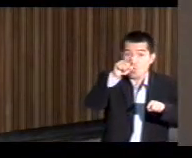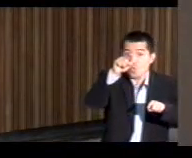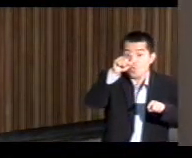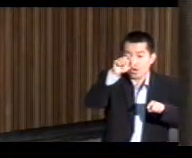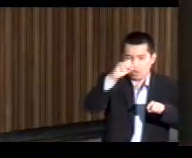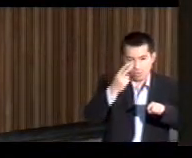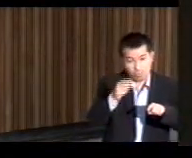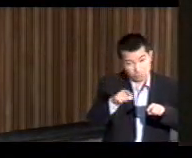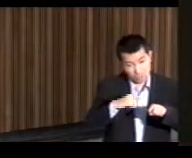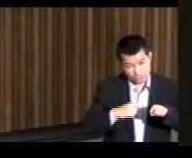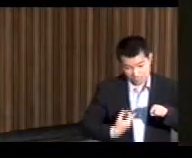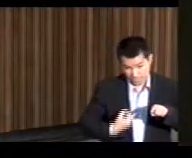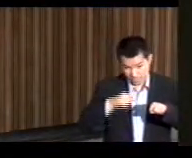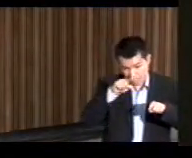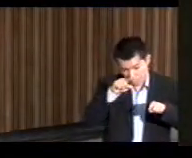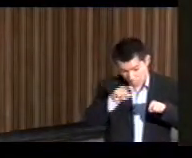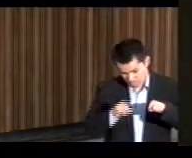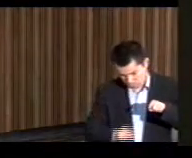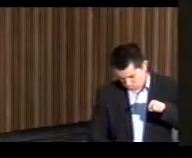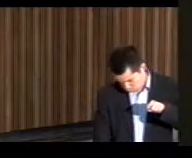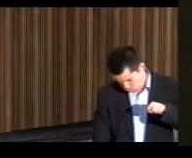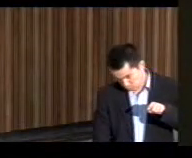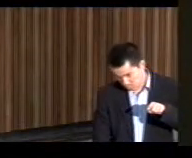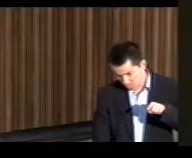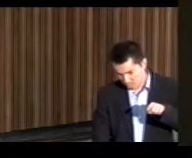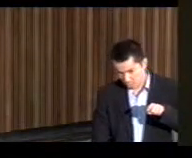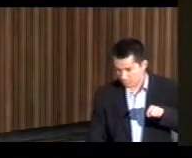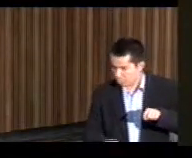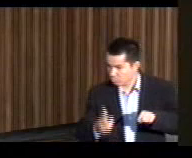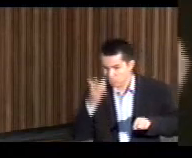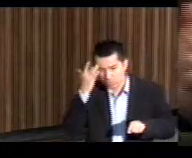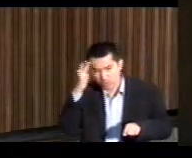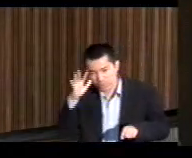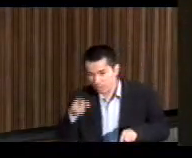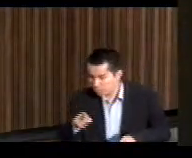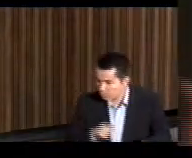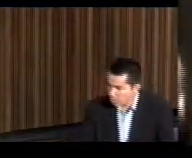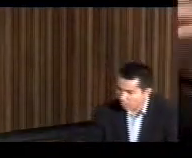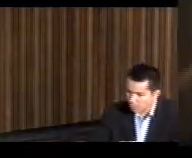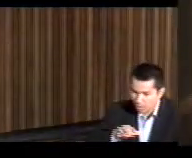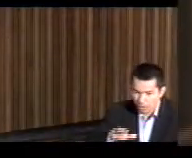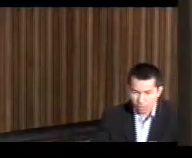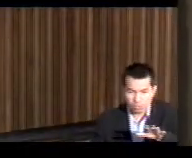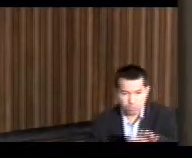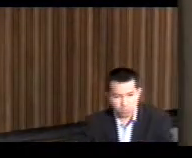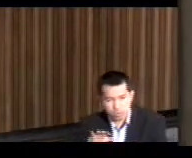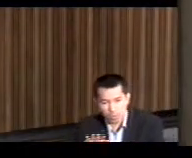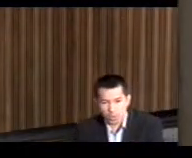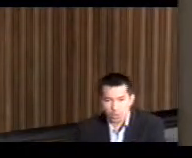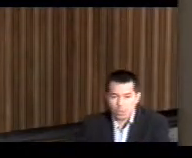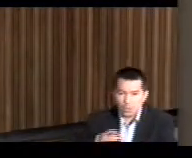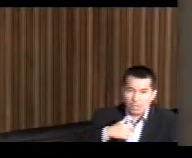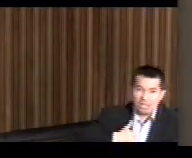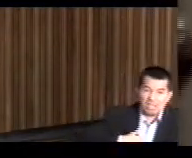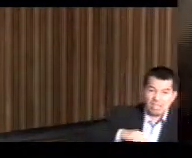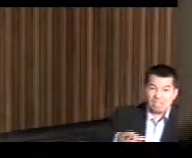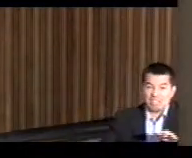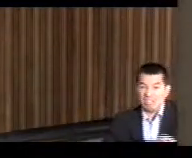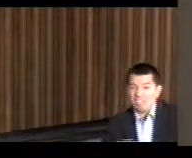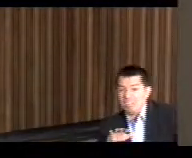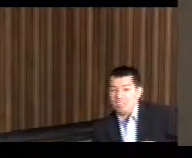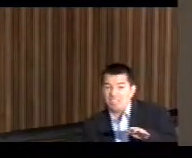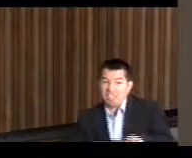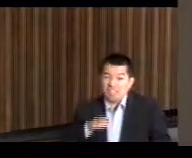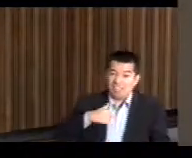vale, no plano, sei lá onde você está, mas você está precisando. Senhor, renova a minha esperança,